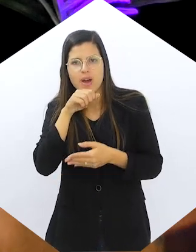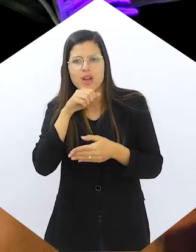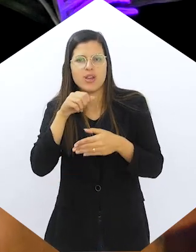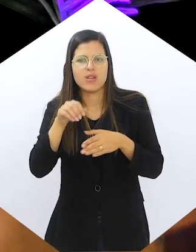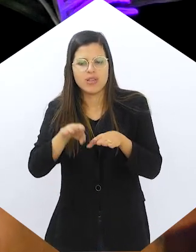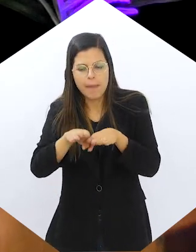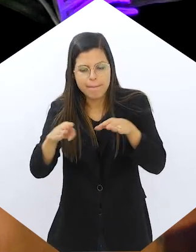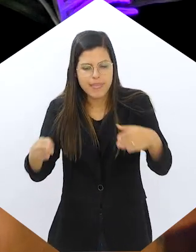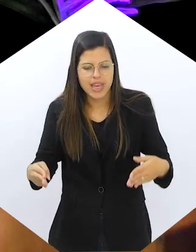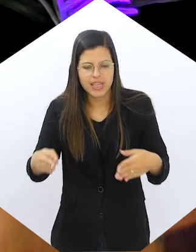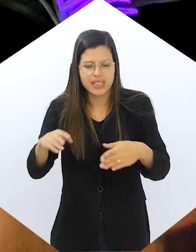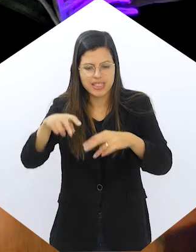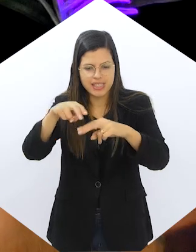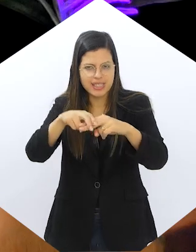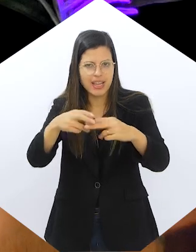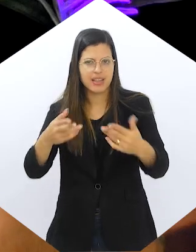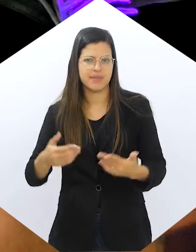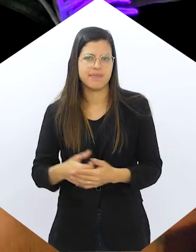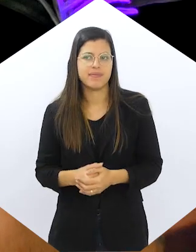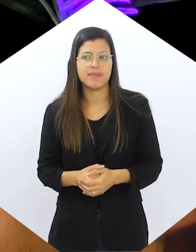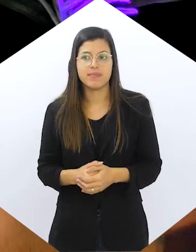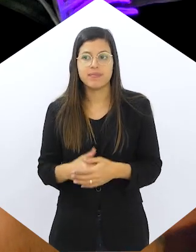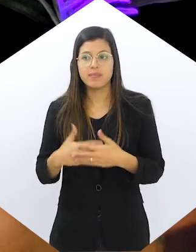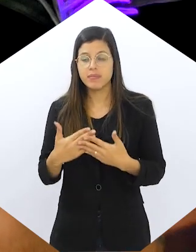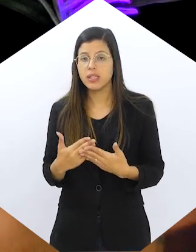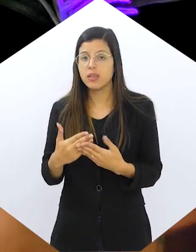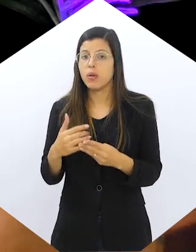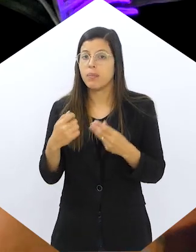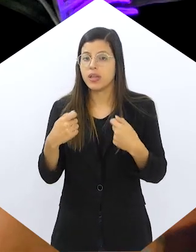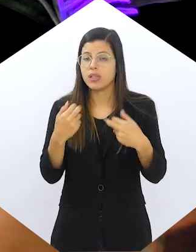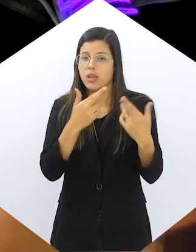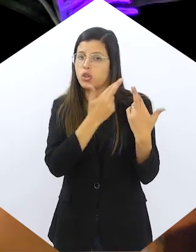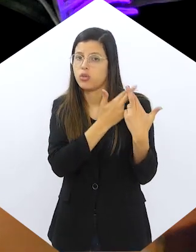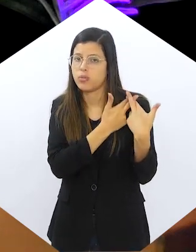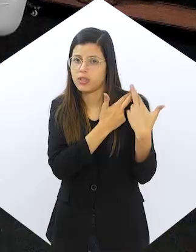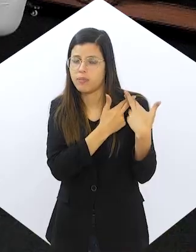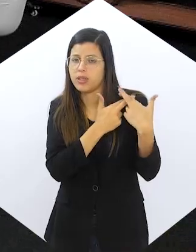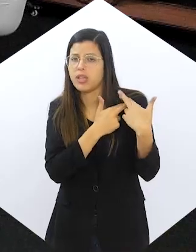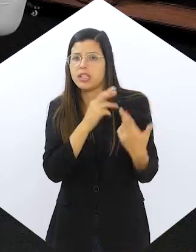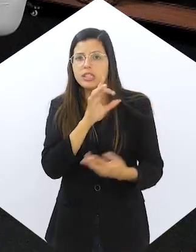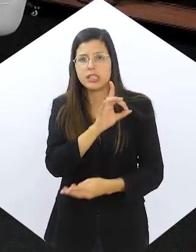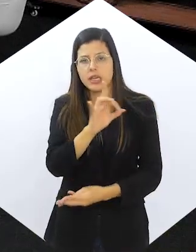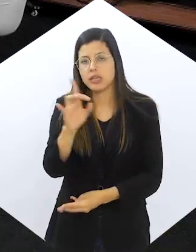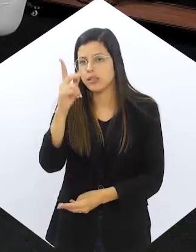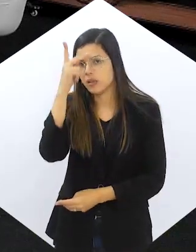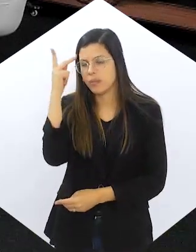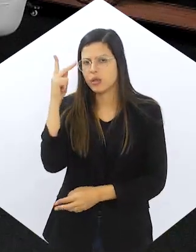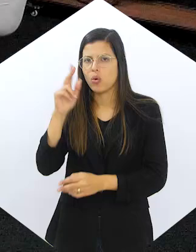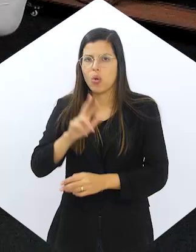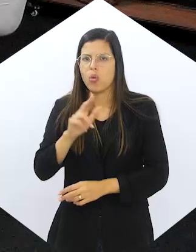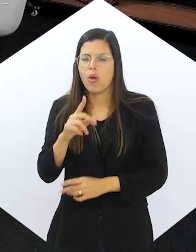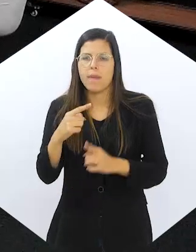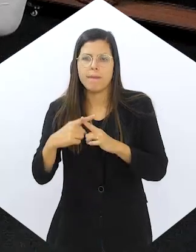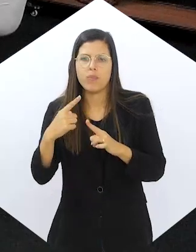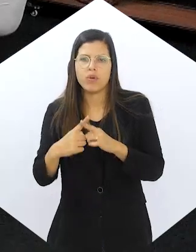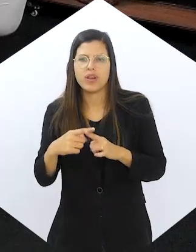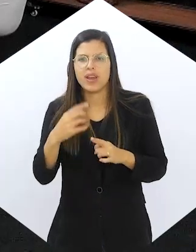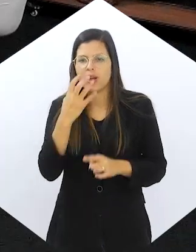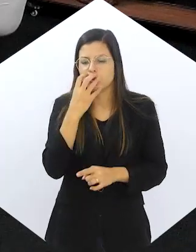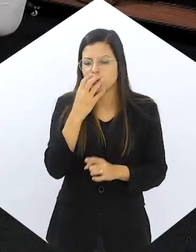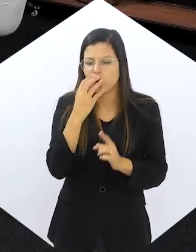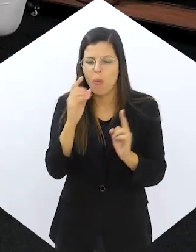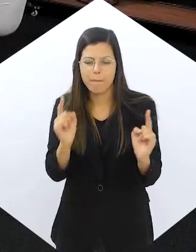conseguir maiores direitos para os cães, é a responsabilidade de cada tutor. Entender que não é porque o seu cachorro é pequenininho, é